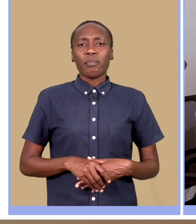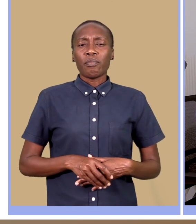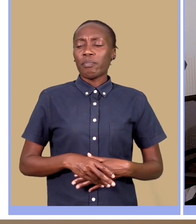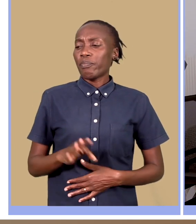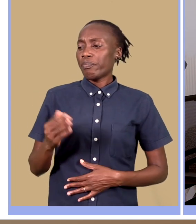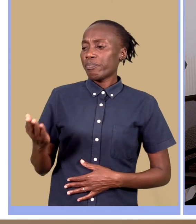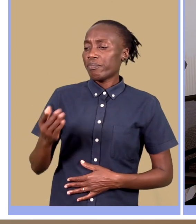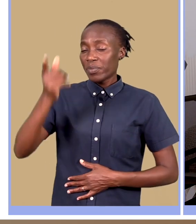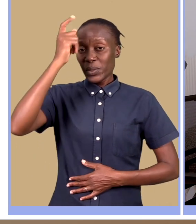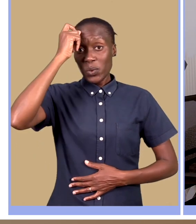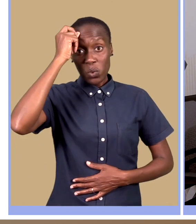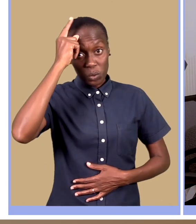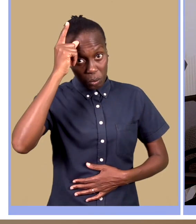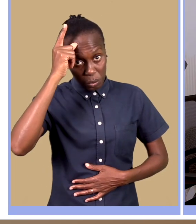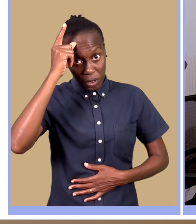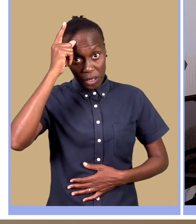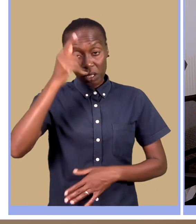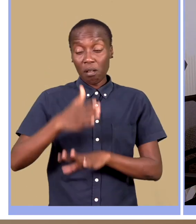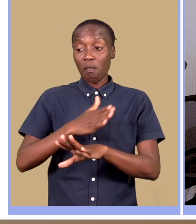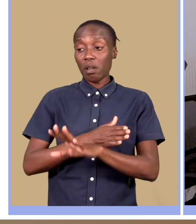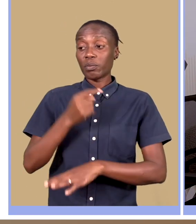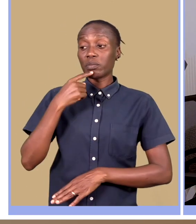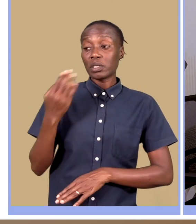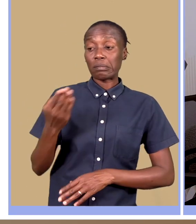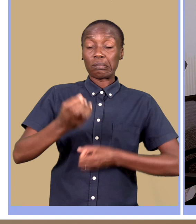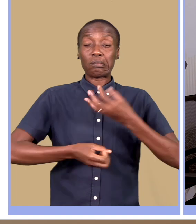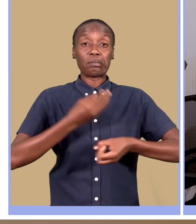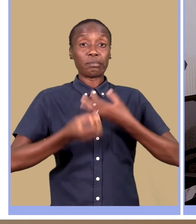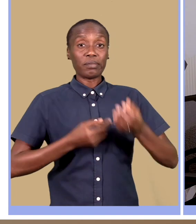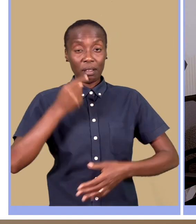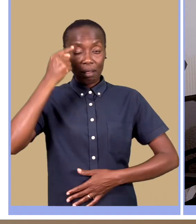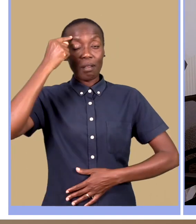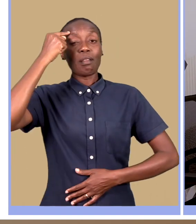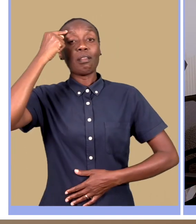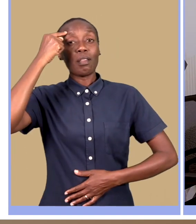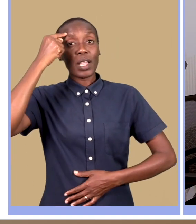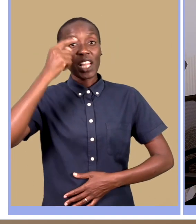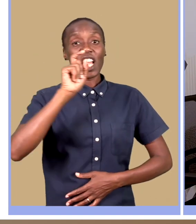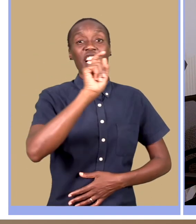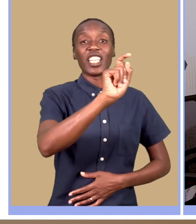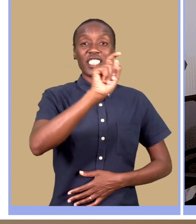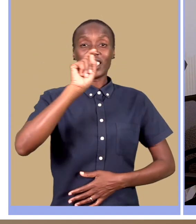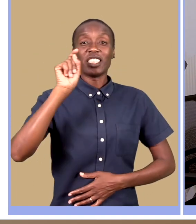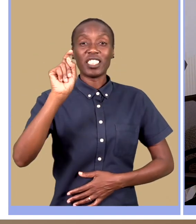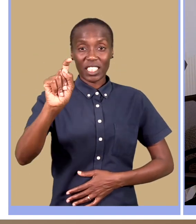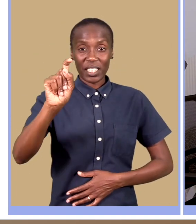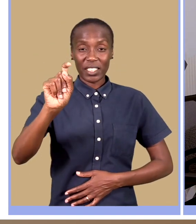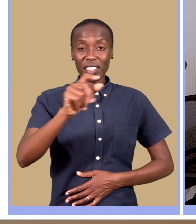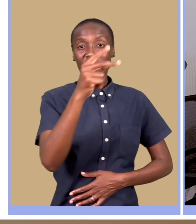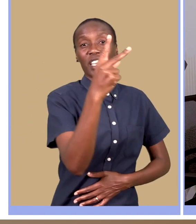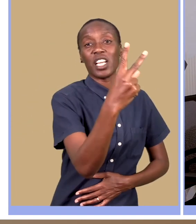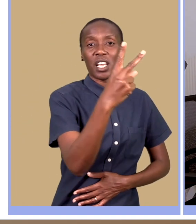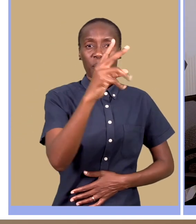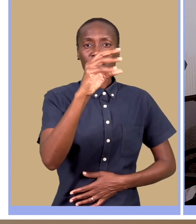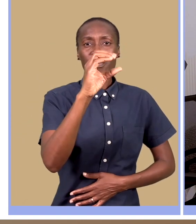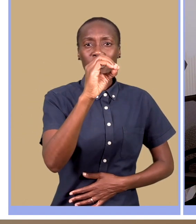doutor fala de questões culturais, eu recordo-me das cheias de 2000, nas Xai-Xai, não é? Sim,